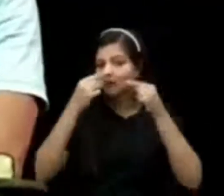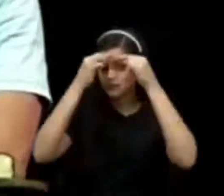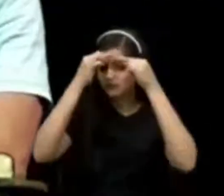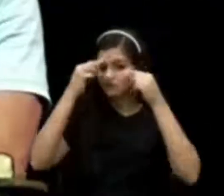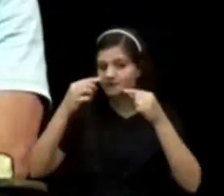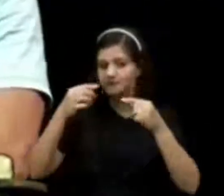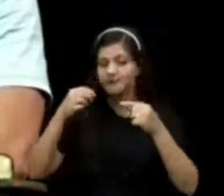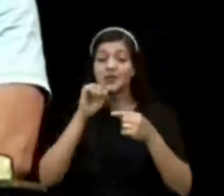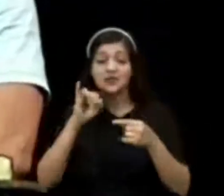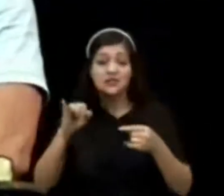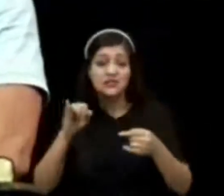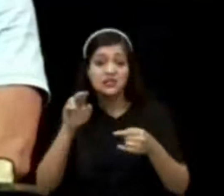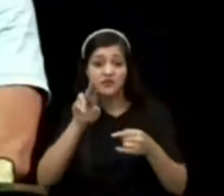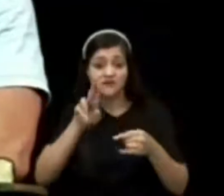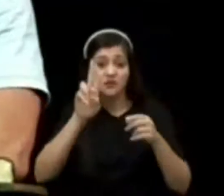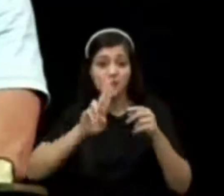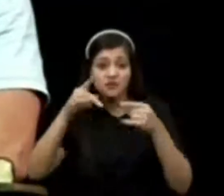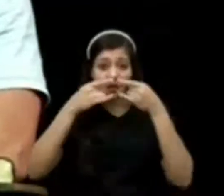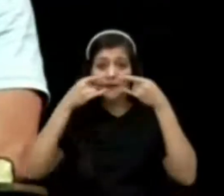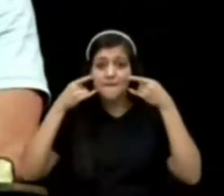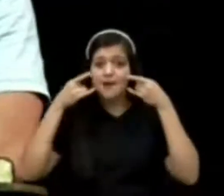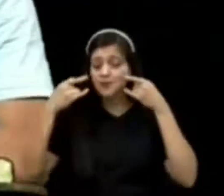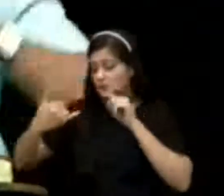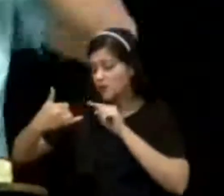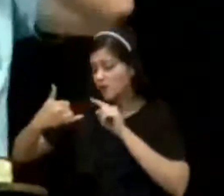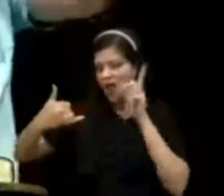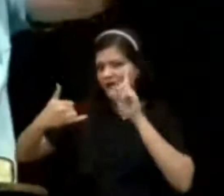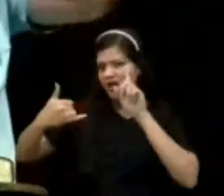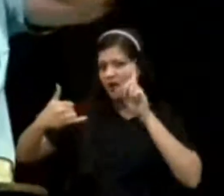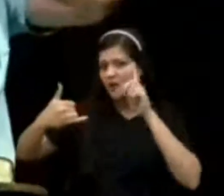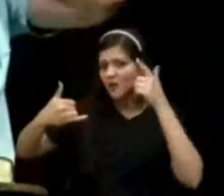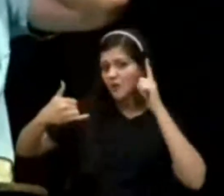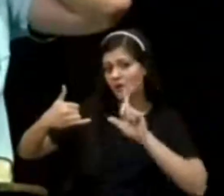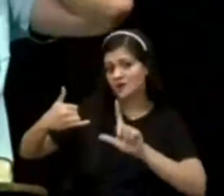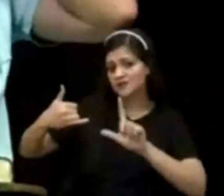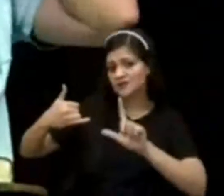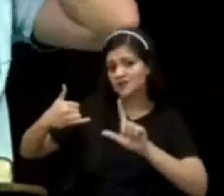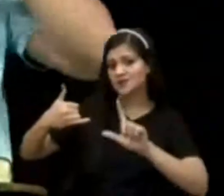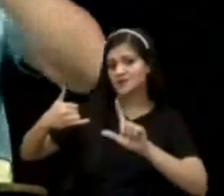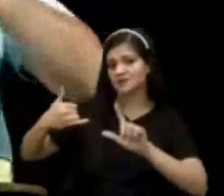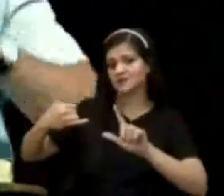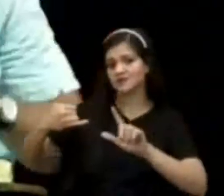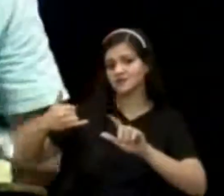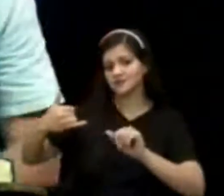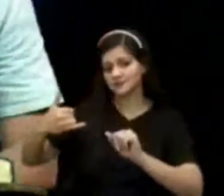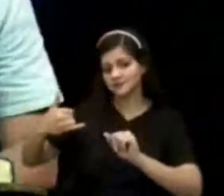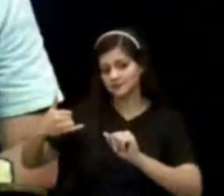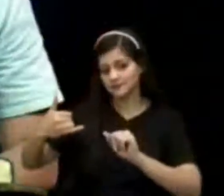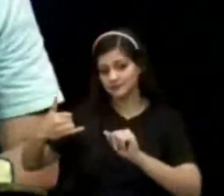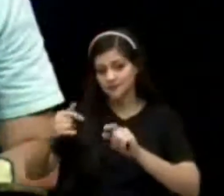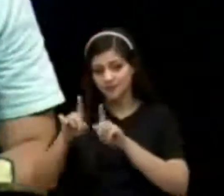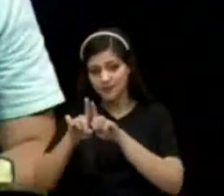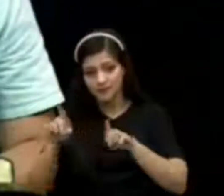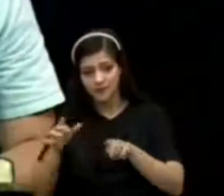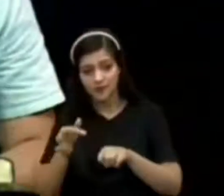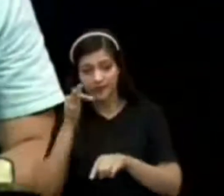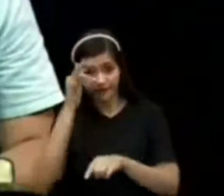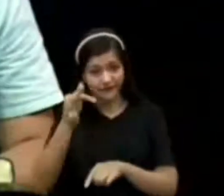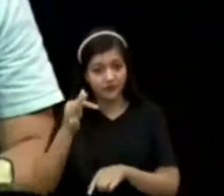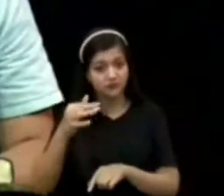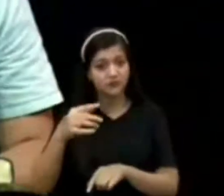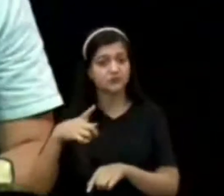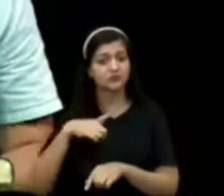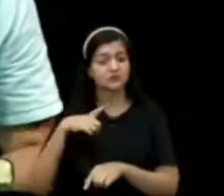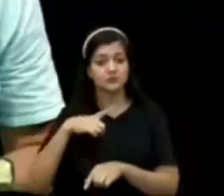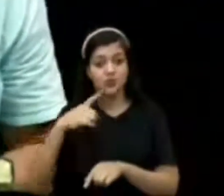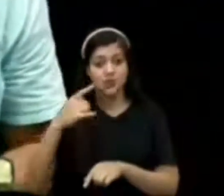ele não consegue ler isso e podia inventar só para ver isso aqui, né? Mas não se preocupe não, daqui a pouco vem a do íris do